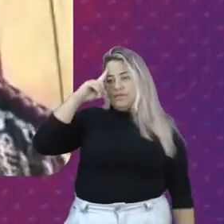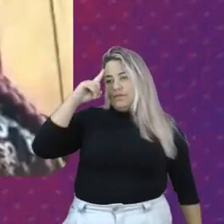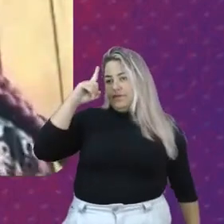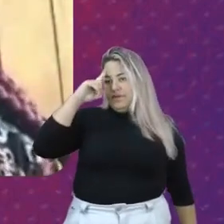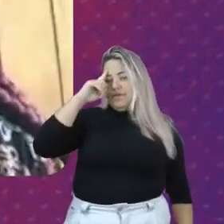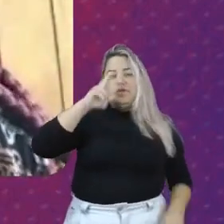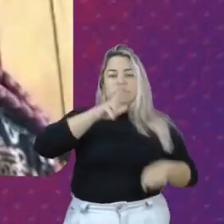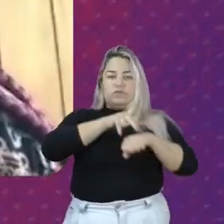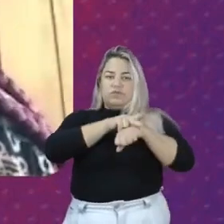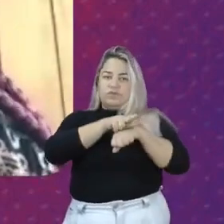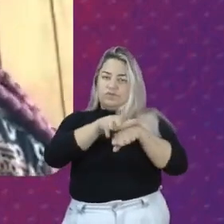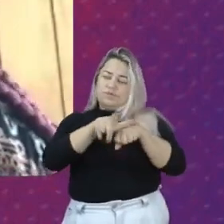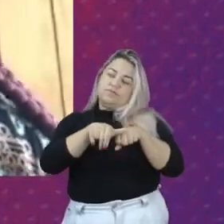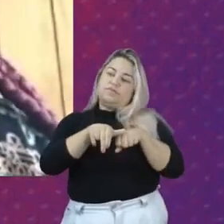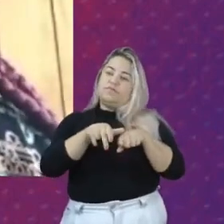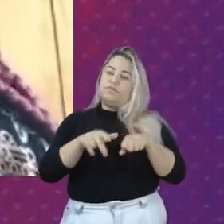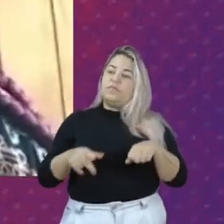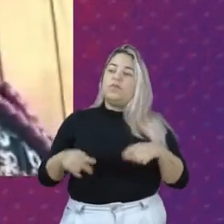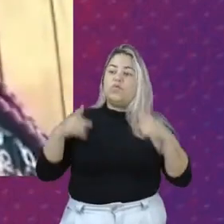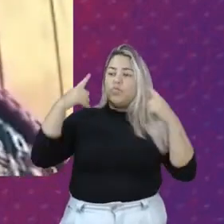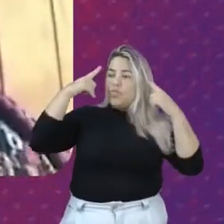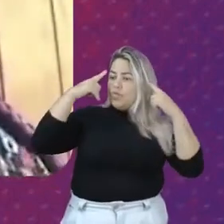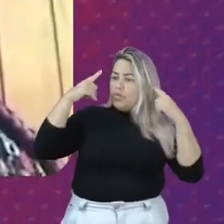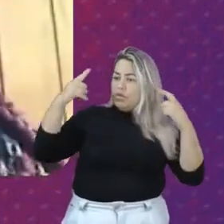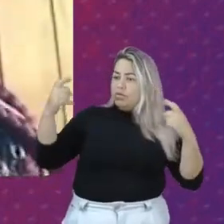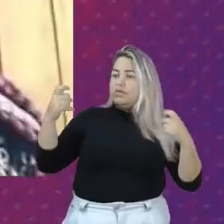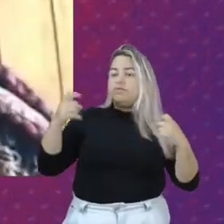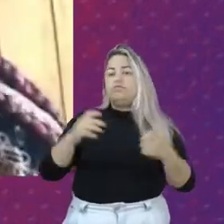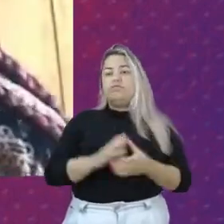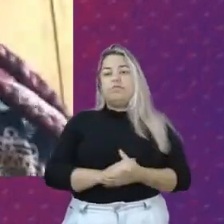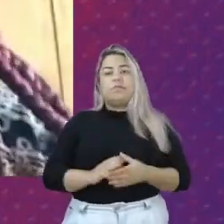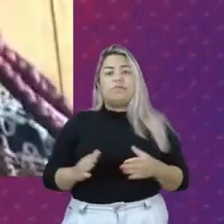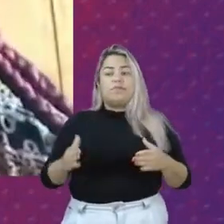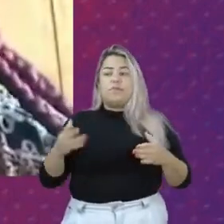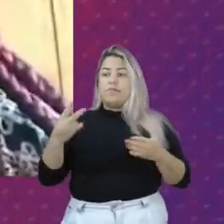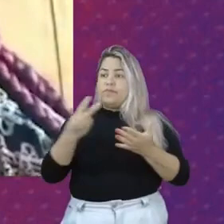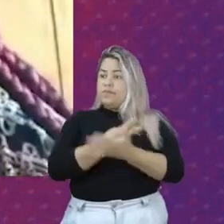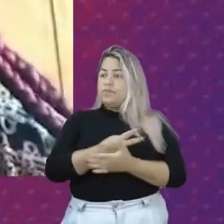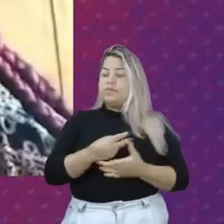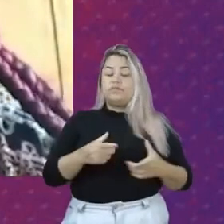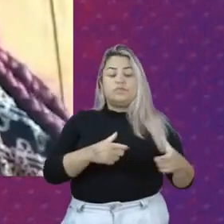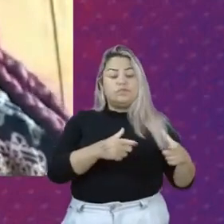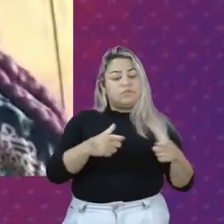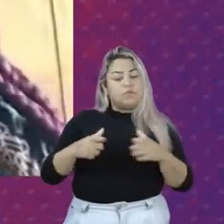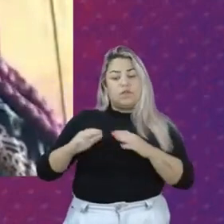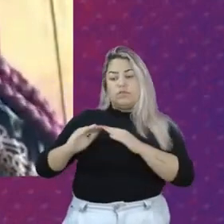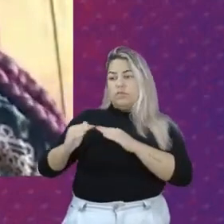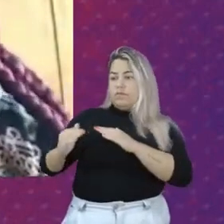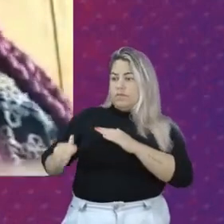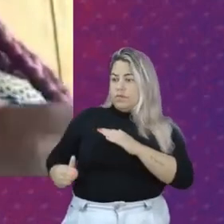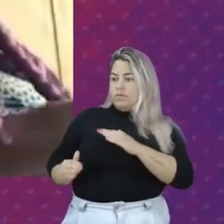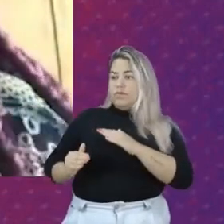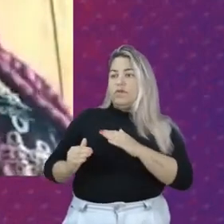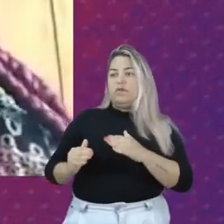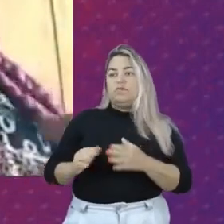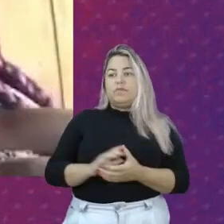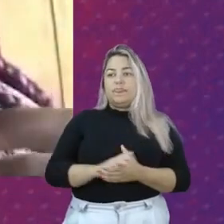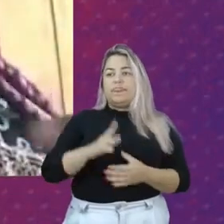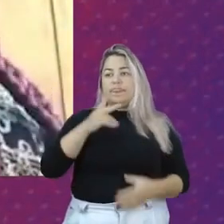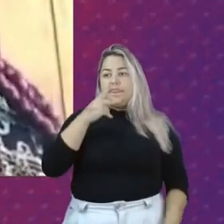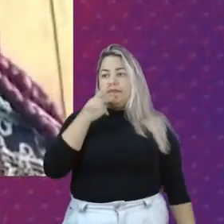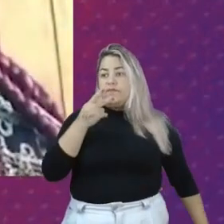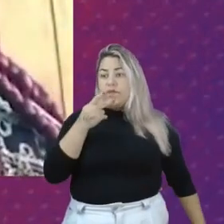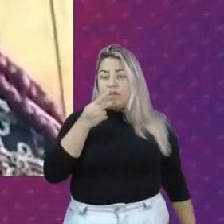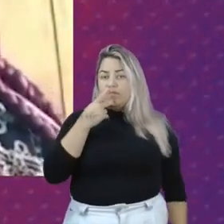São diversas camadas de violência que atravessam o espaço da favela. Então, a gente falou